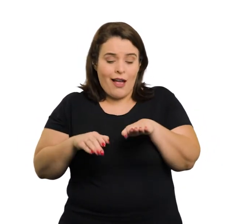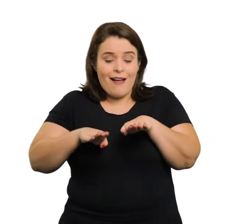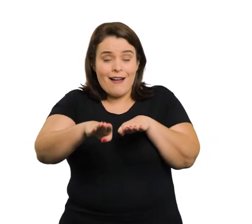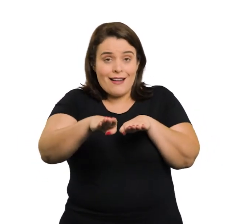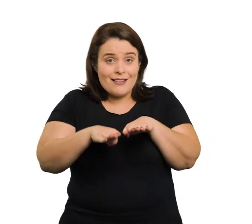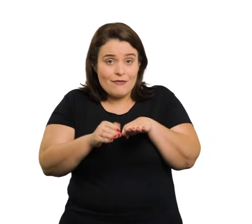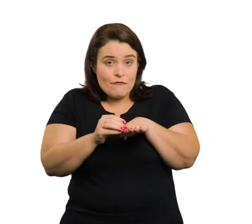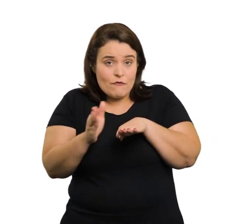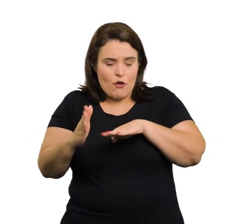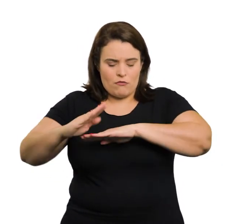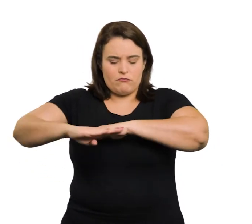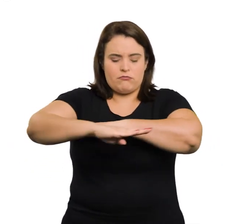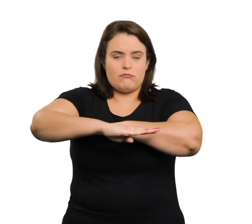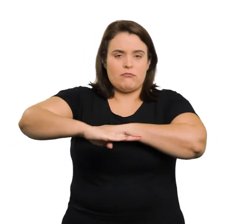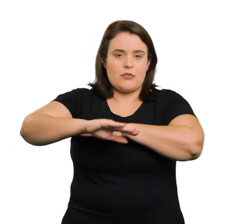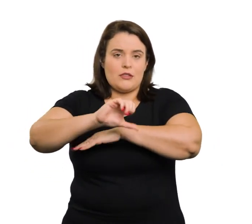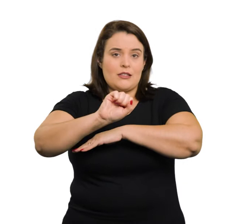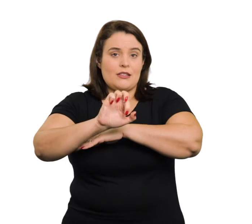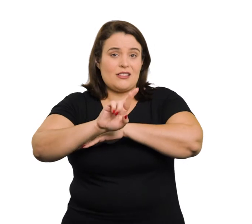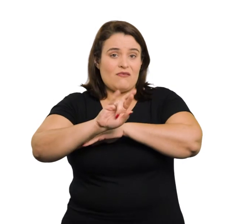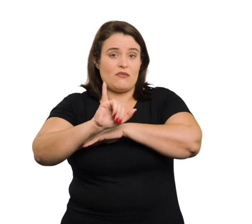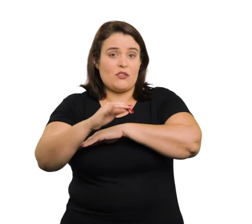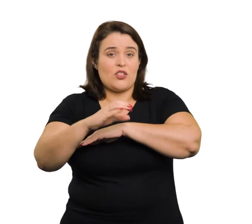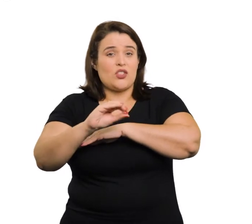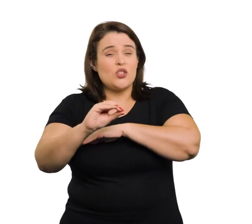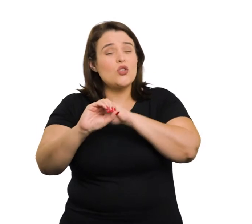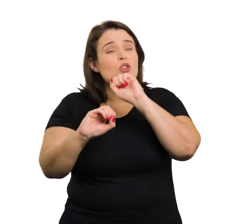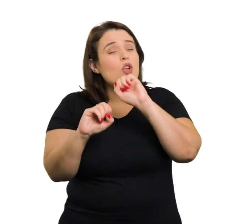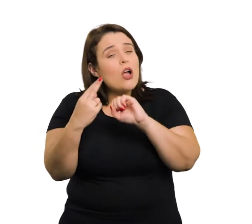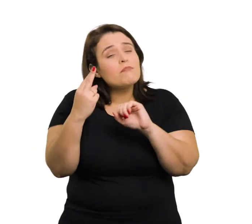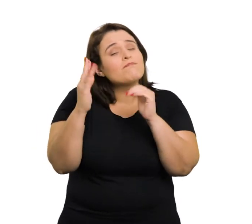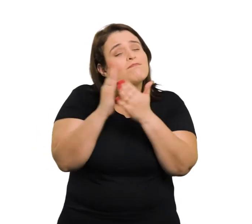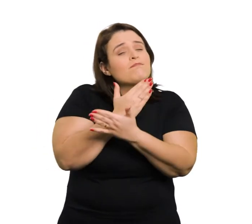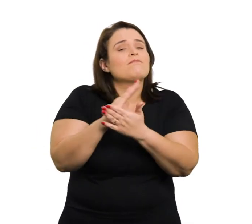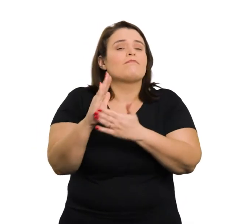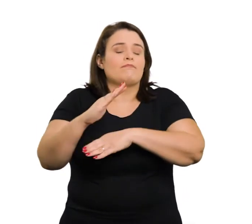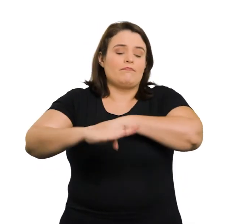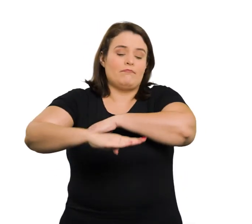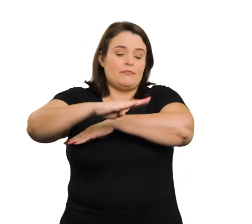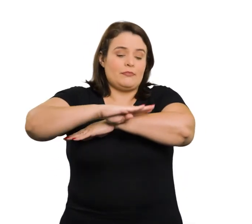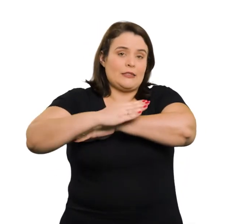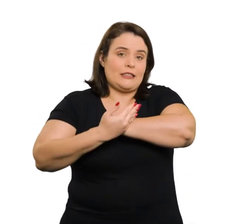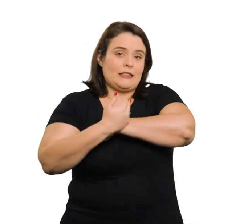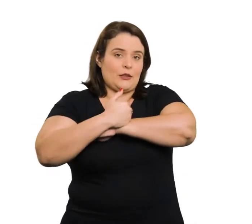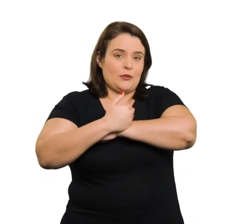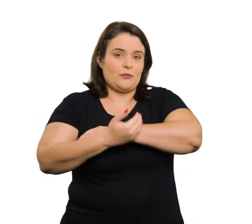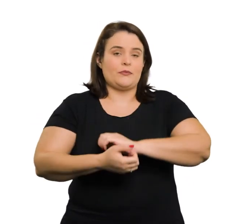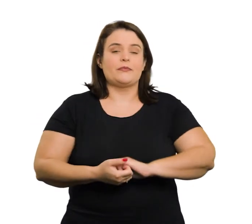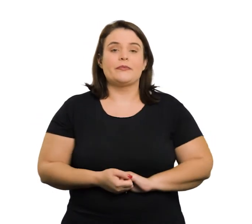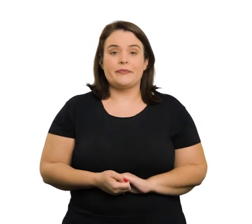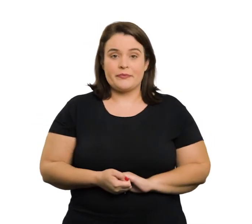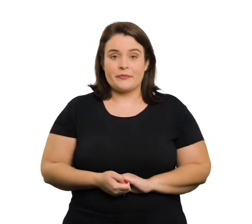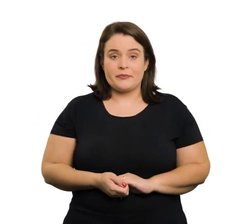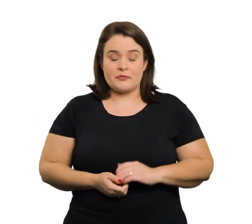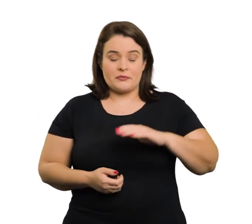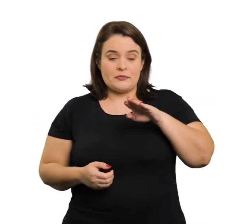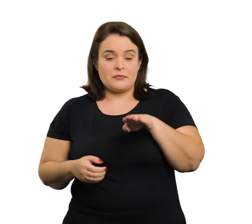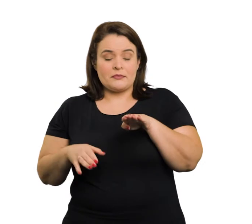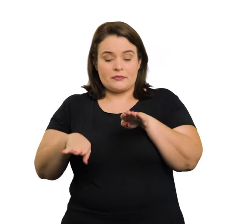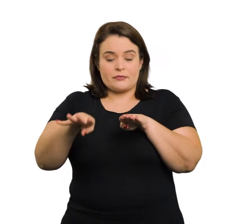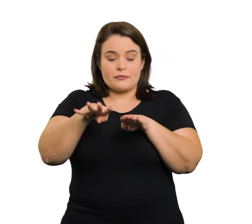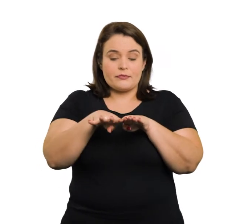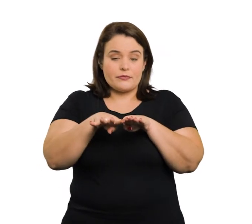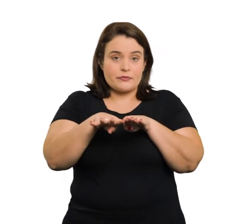de serviço e, eventualmente, na de acesso. A superfície das tampas e grelhas deve estar nivelada